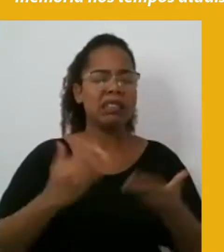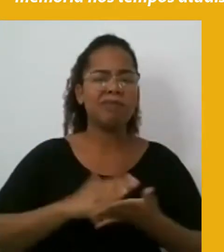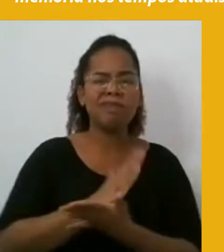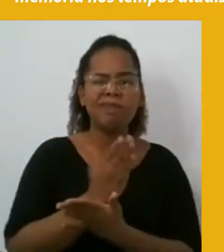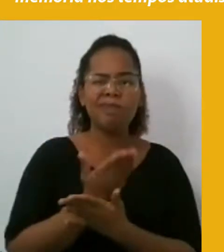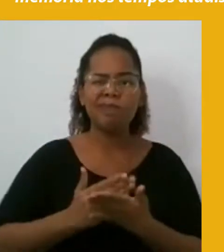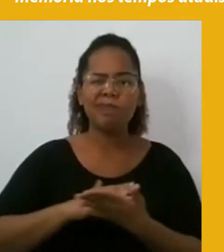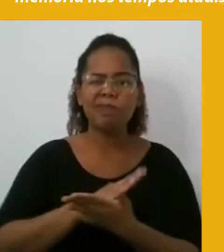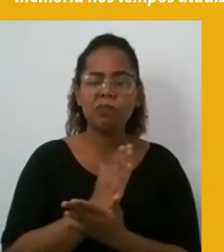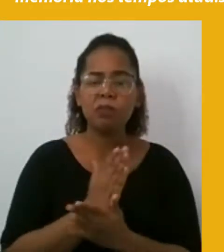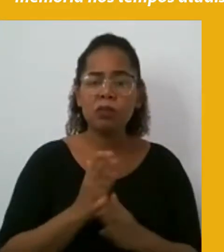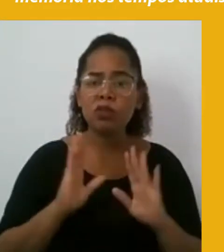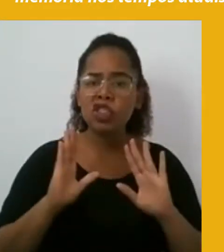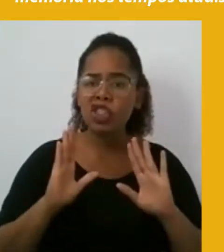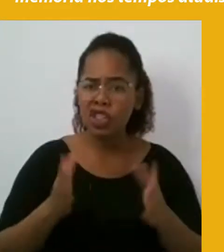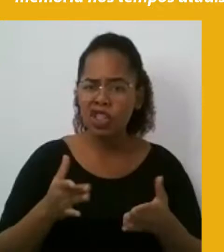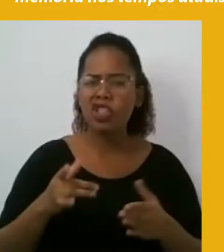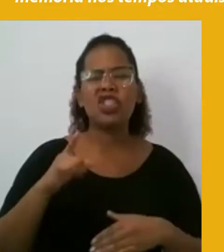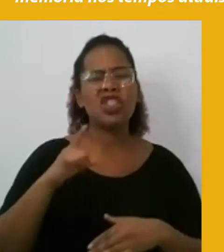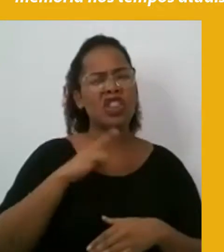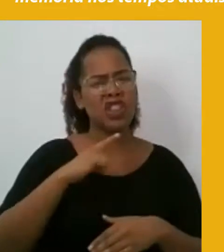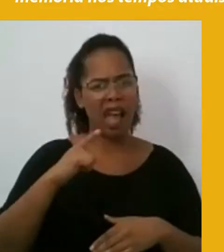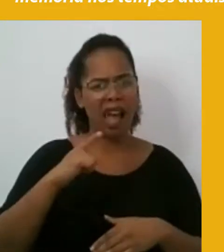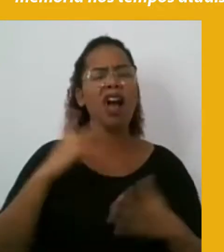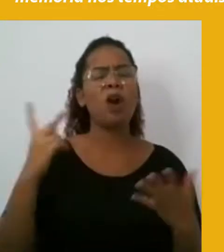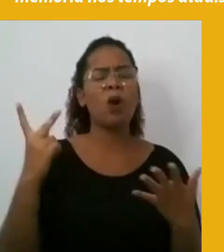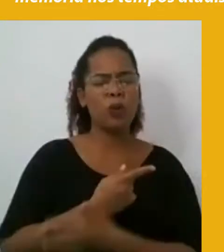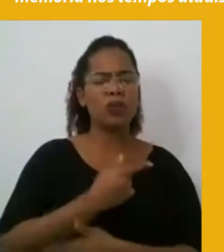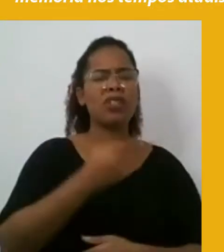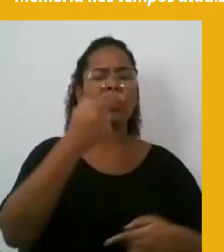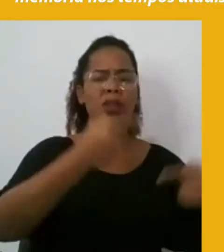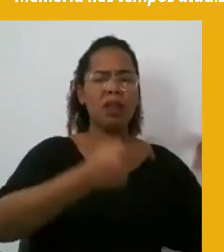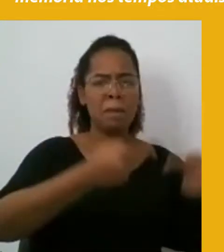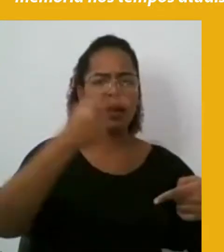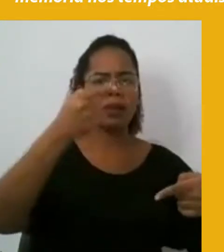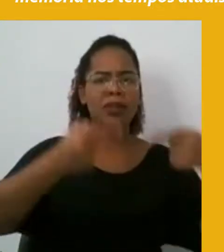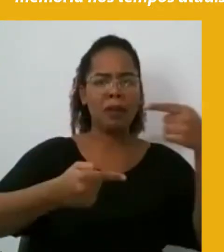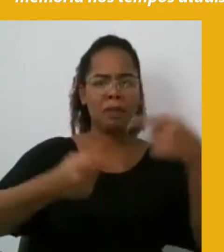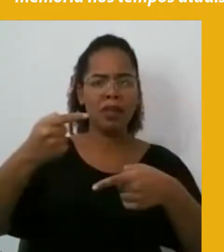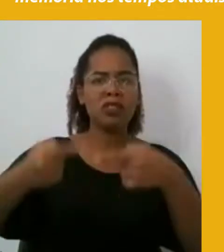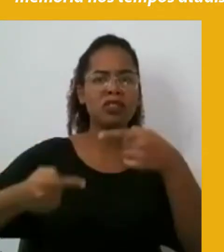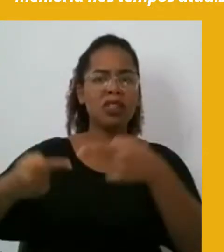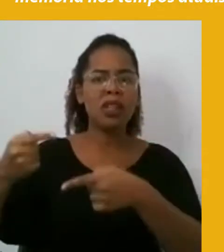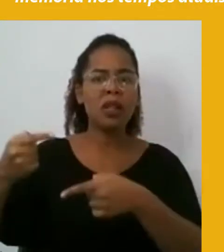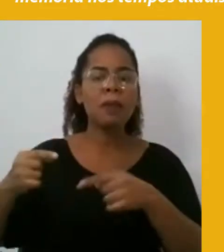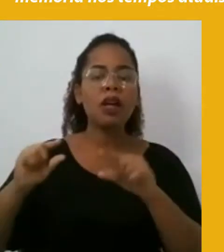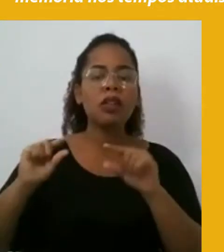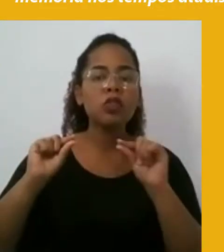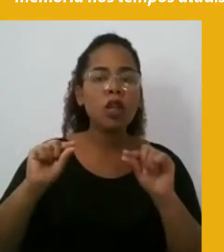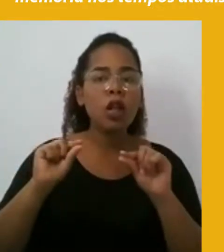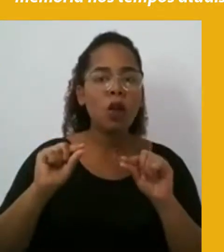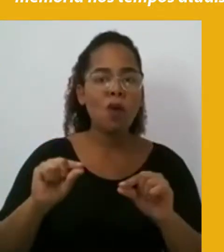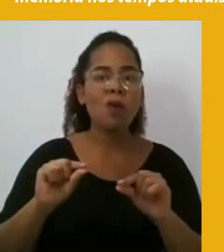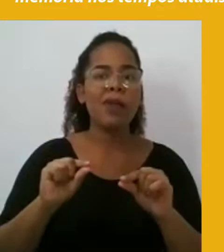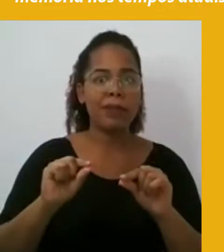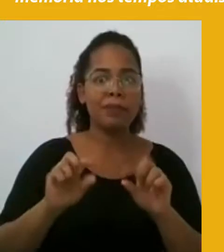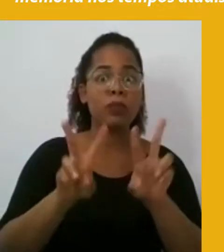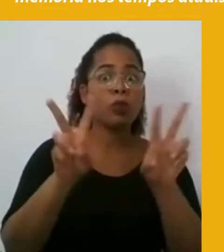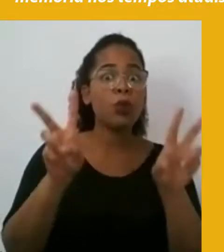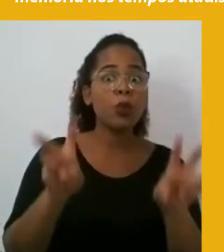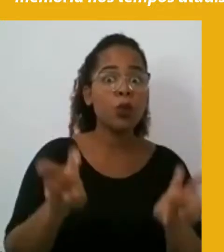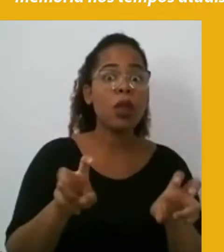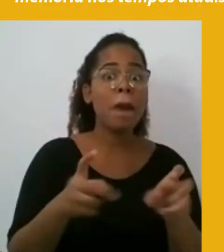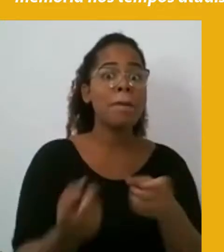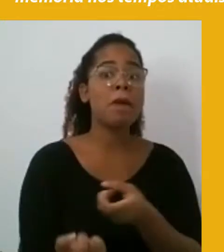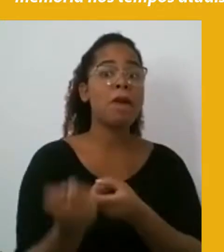foi falada em vários debates, mas ela volta e meia, ela aparece, que é essa chamada volta à normalidade. E isso me deixa bem